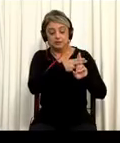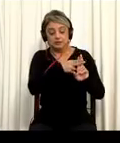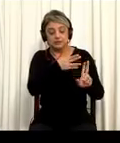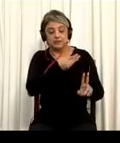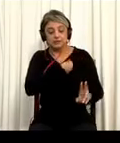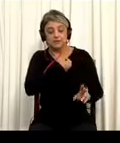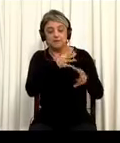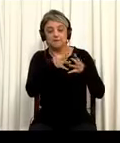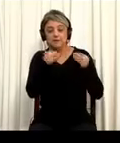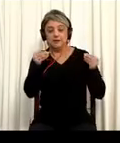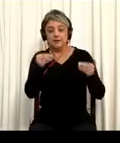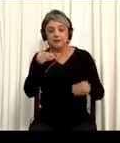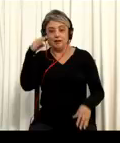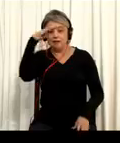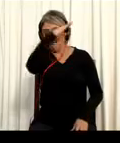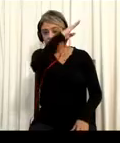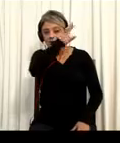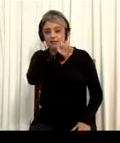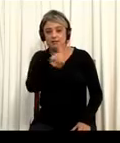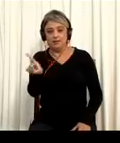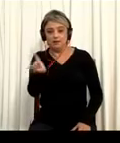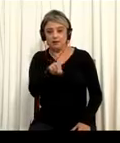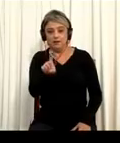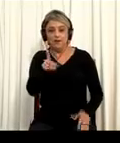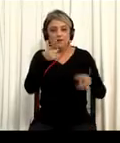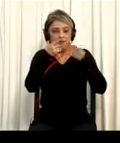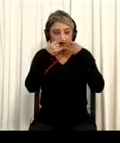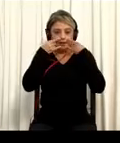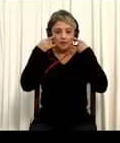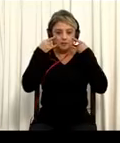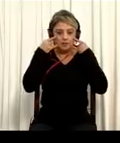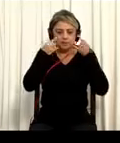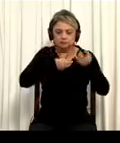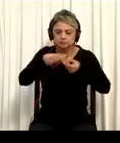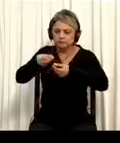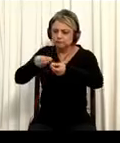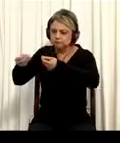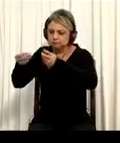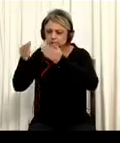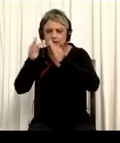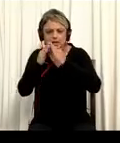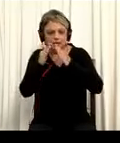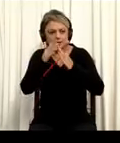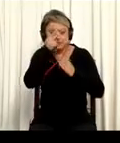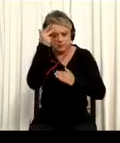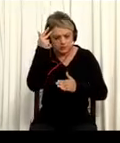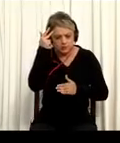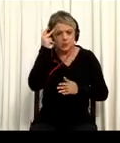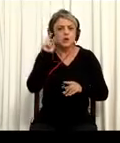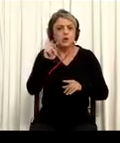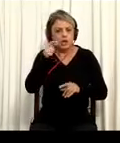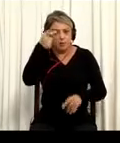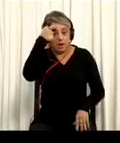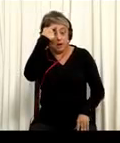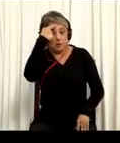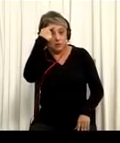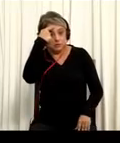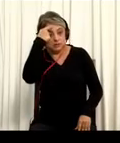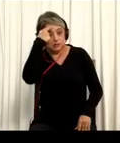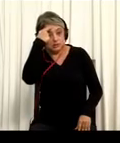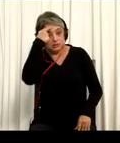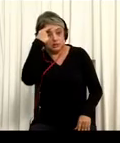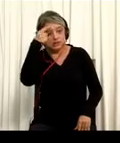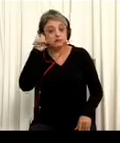vidas e ele não. É uma das máscaras que a gente está aí levando na casa das pessoas, que já traz também uma conscientização